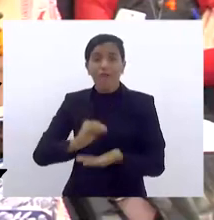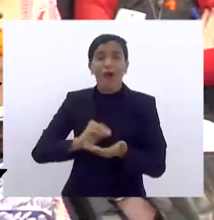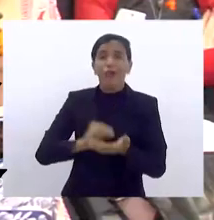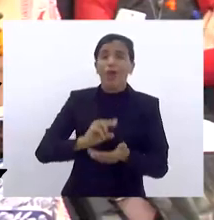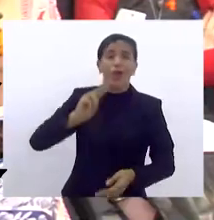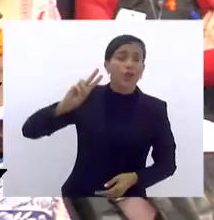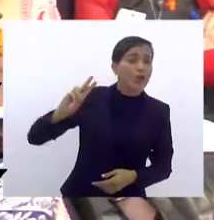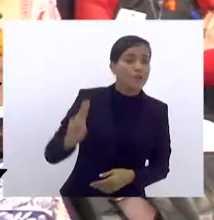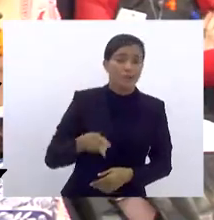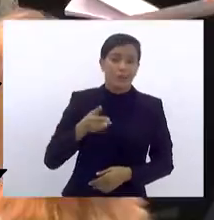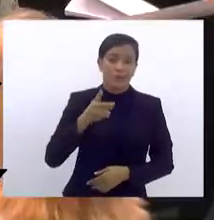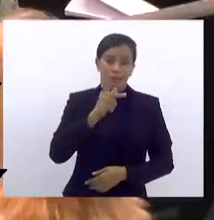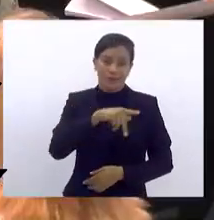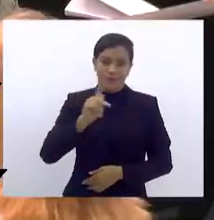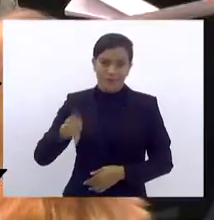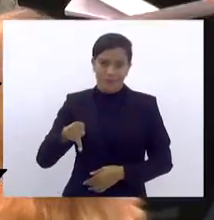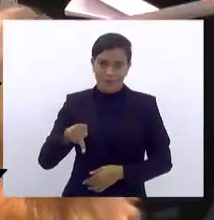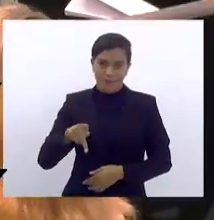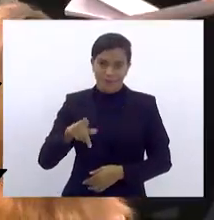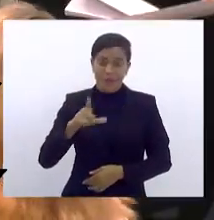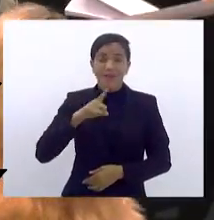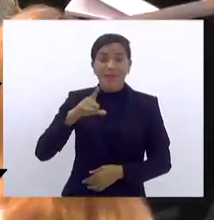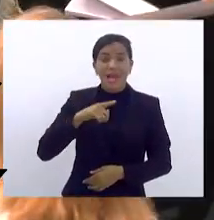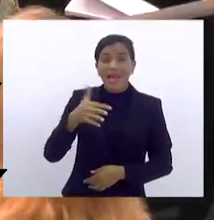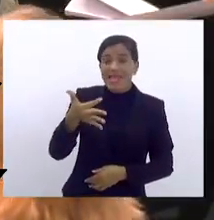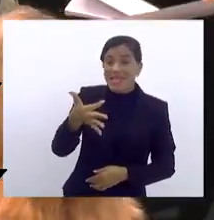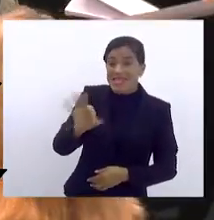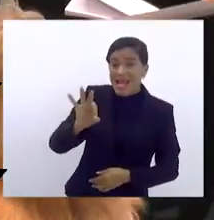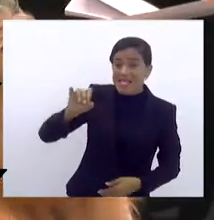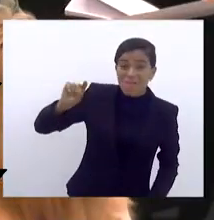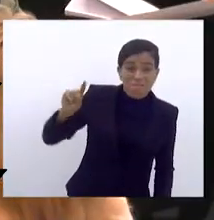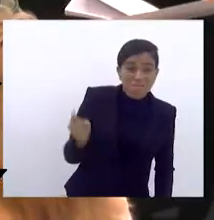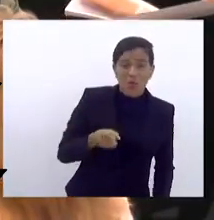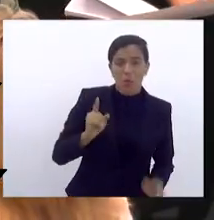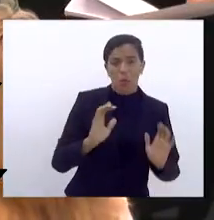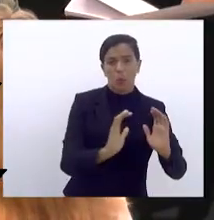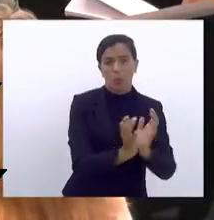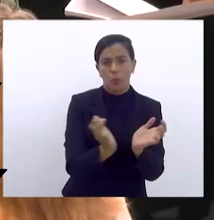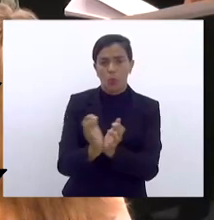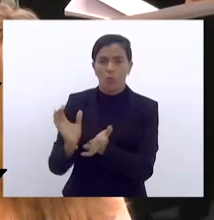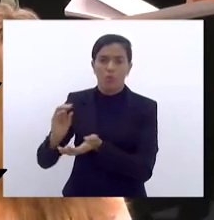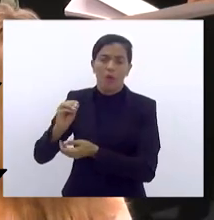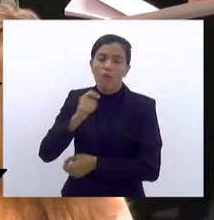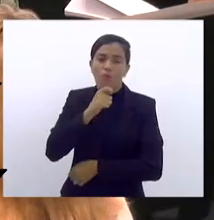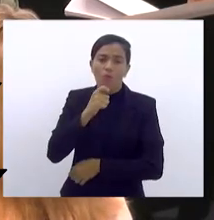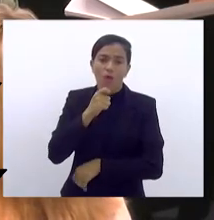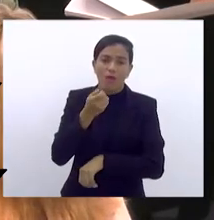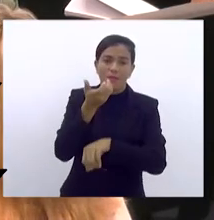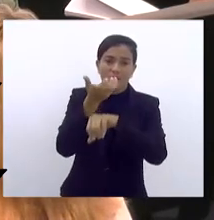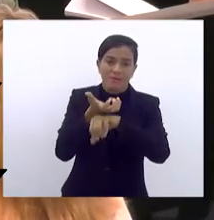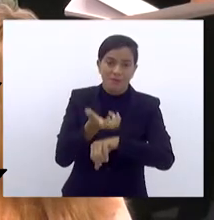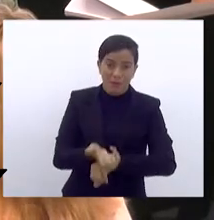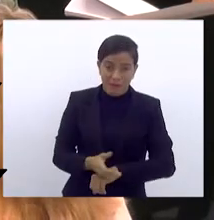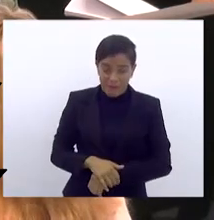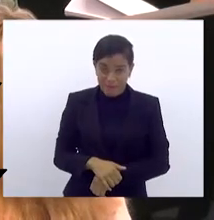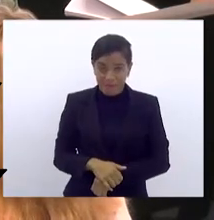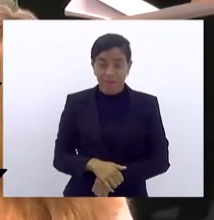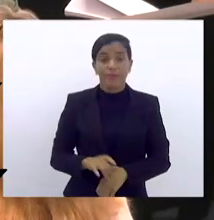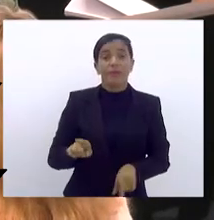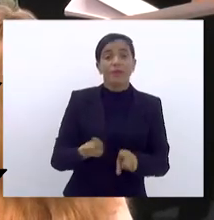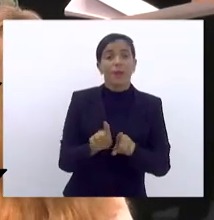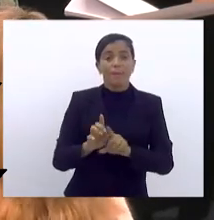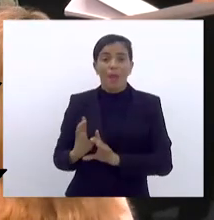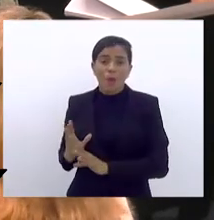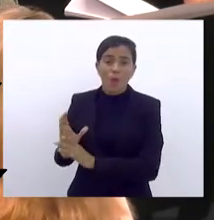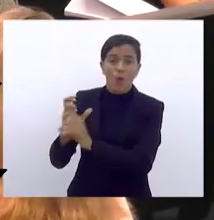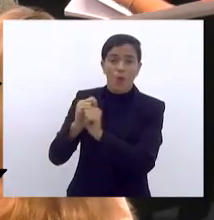professores nós temos mais de dez mil turmas faltando alguma disciplina nós não temos praticamente nenhuma escola com o número de